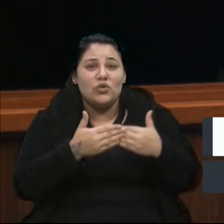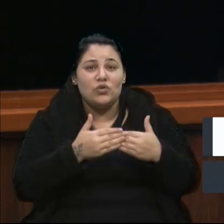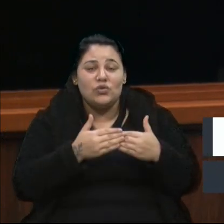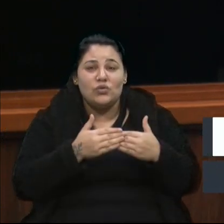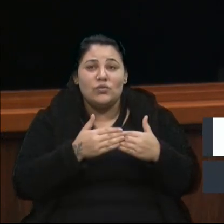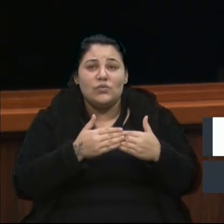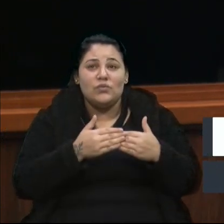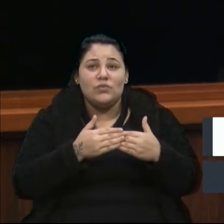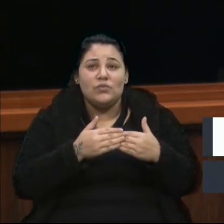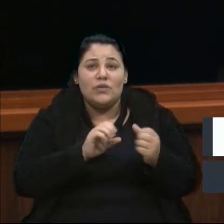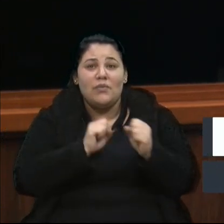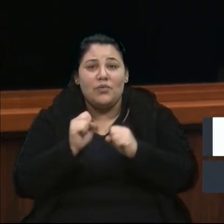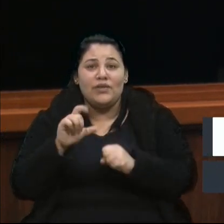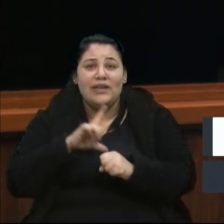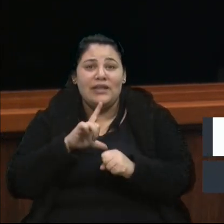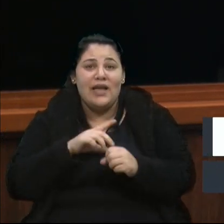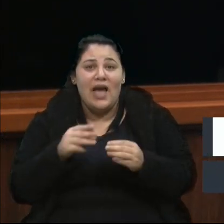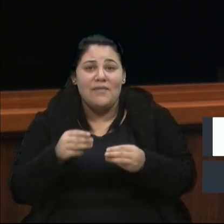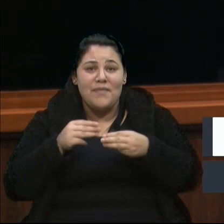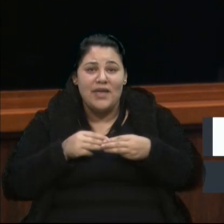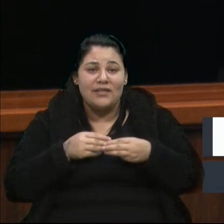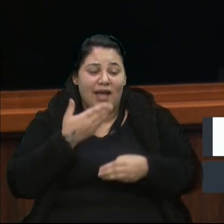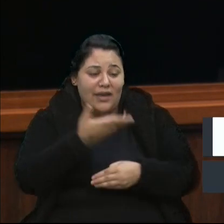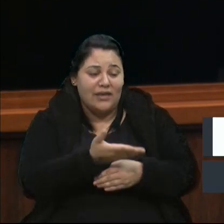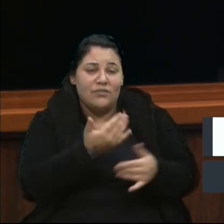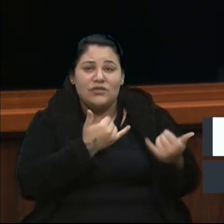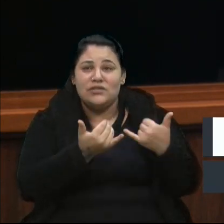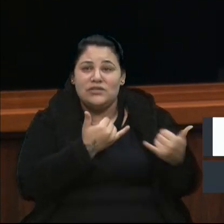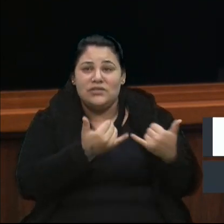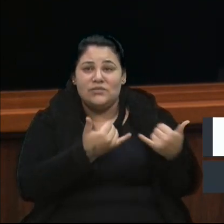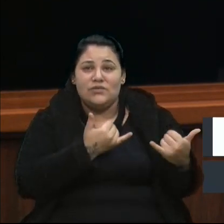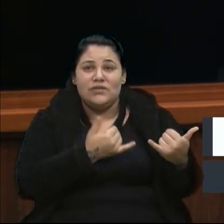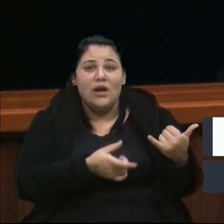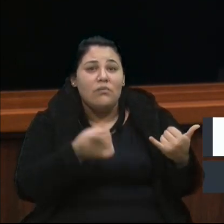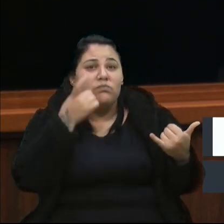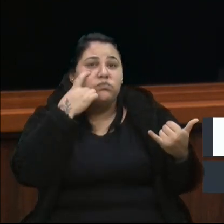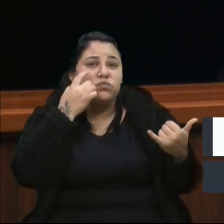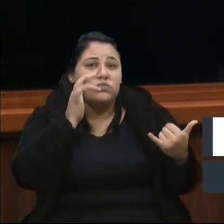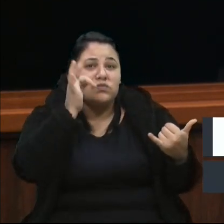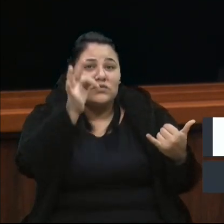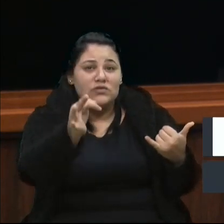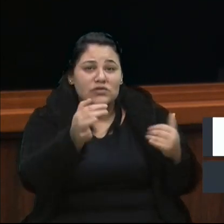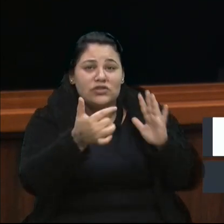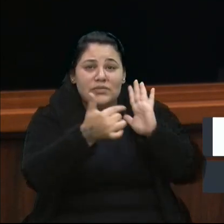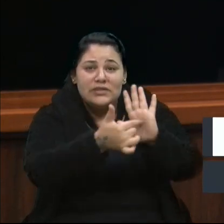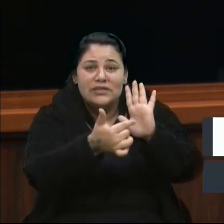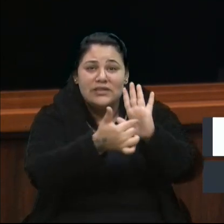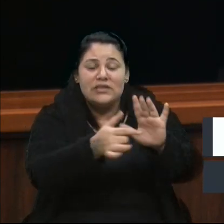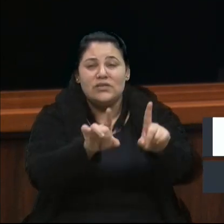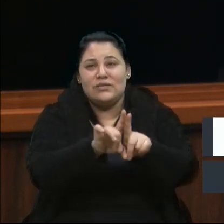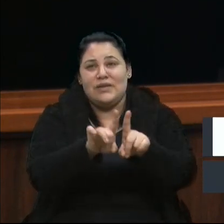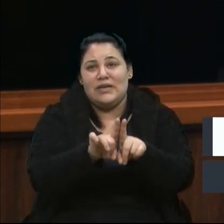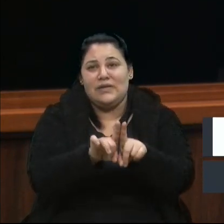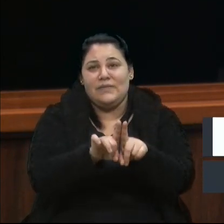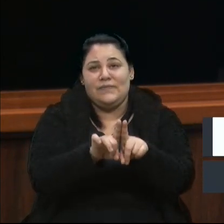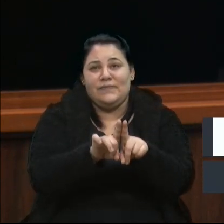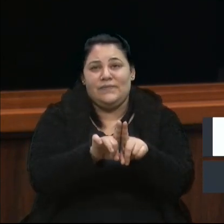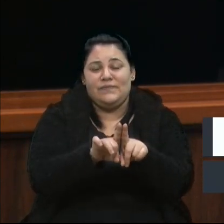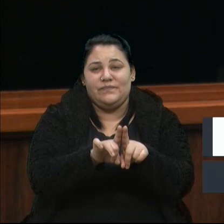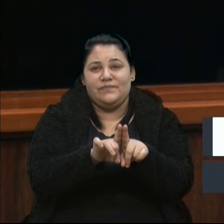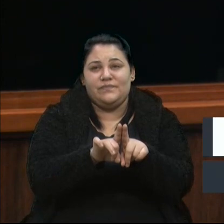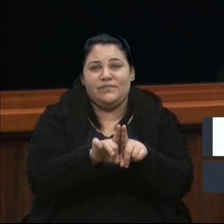emendas. Uma aqui, por exemplo, que também era previsão de apresentações de